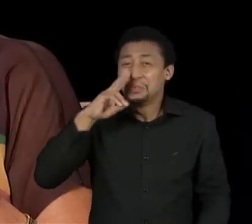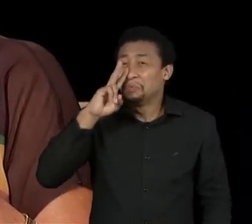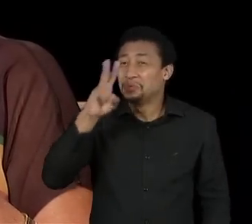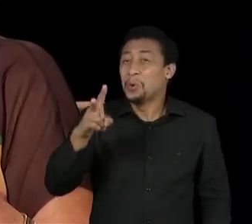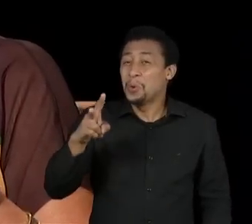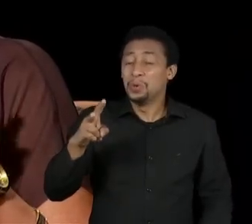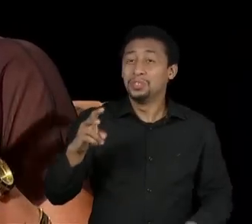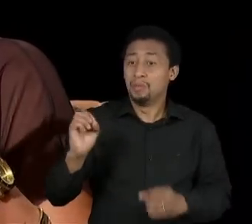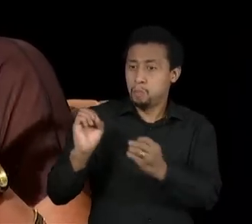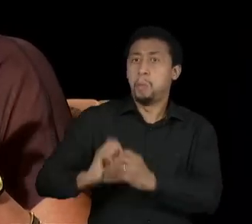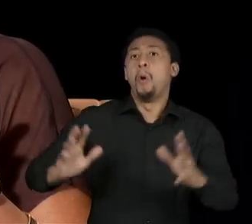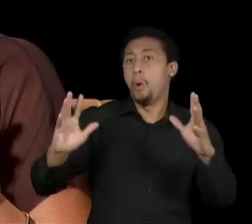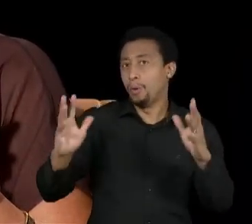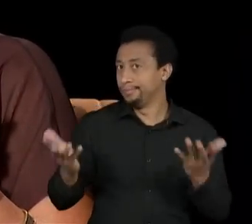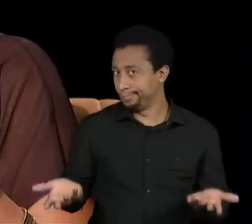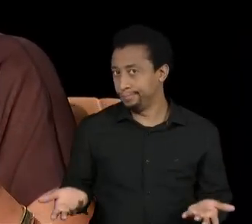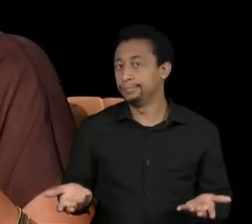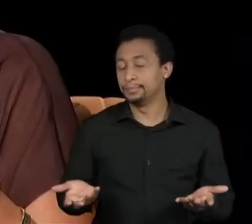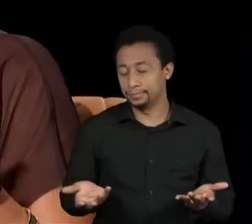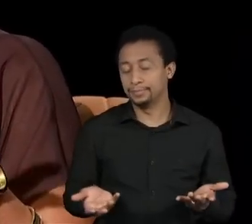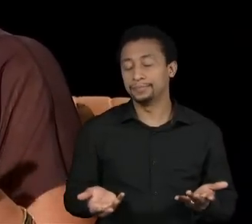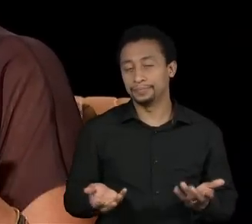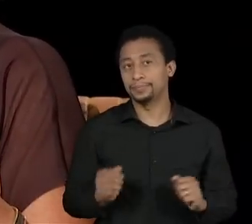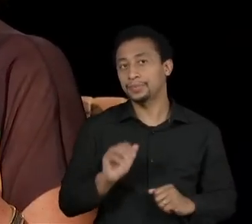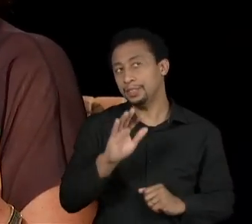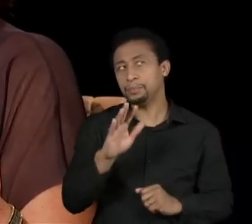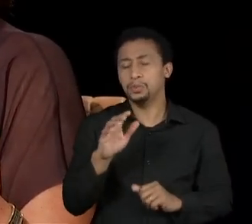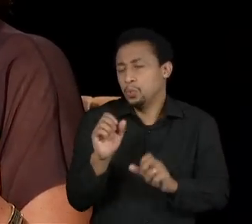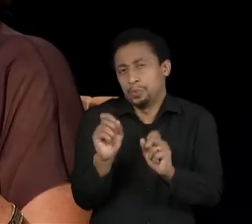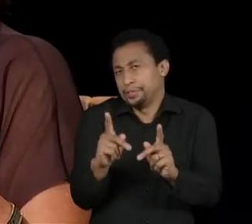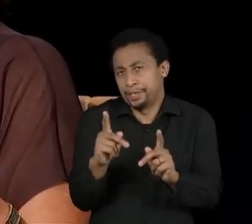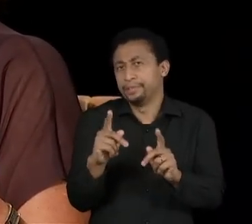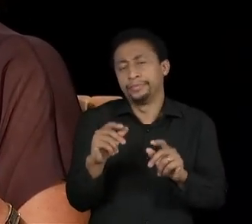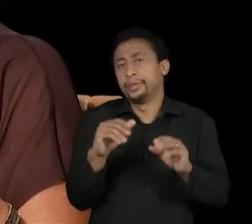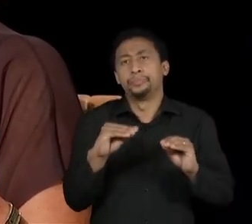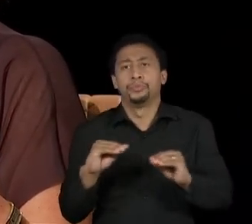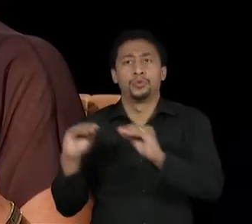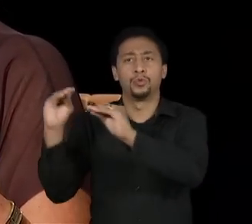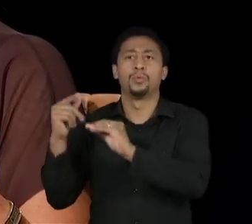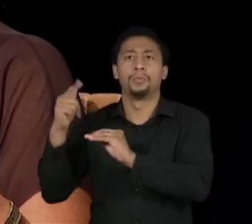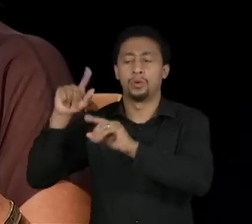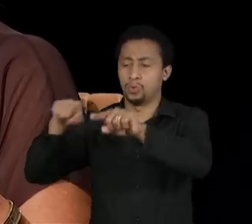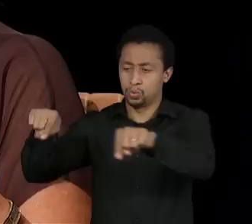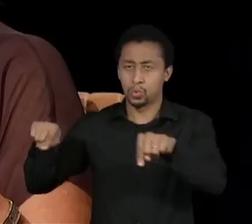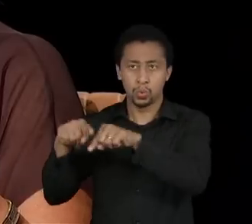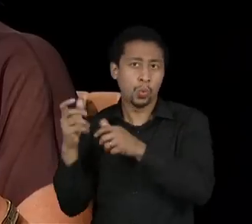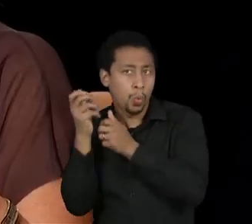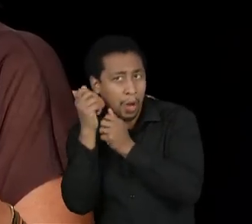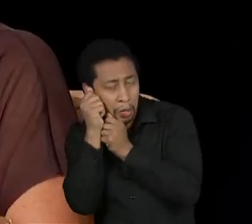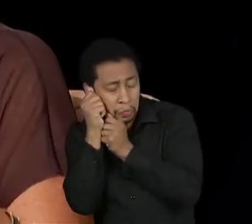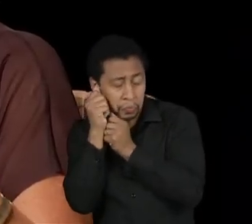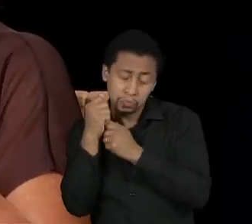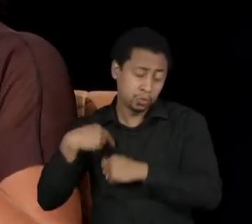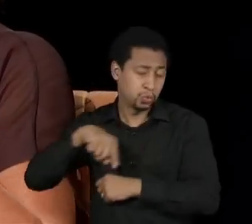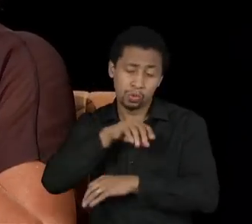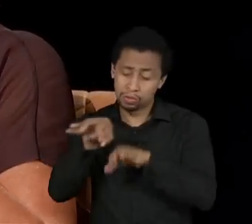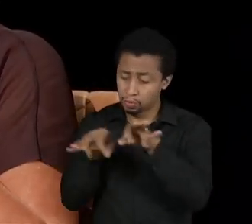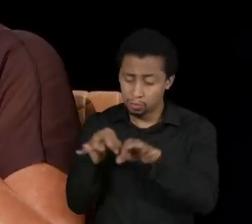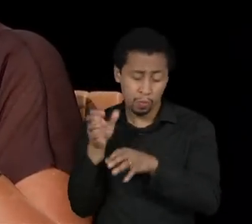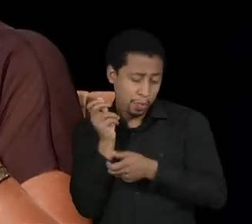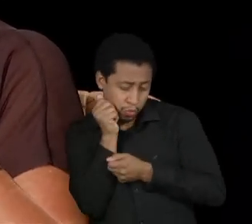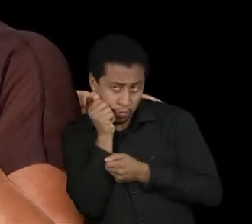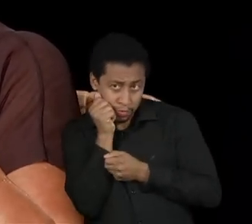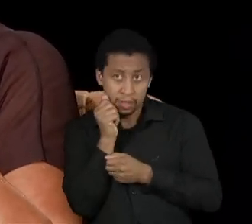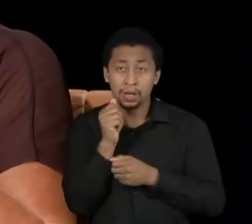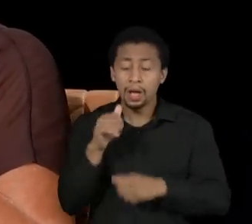Lá pelas... Bom, a gente foi dormir, chegou lá pelas tantas, o Renato toca o telefone e ele falando